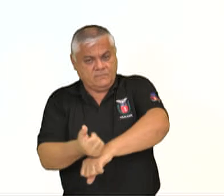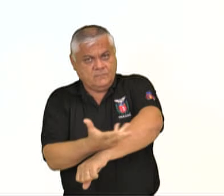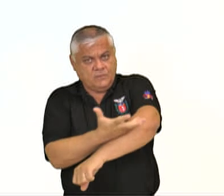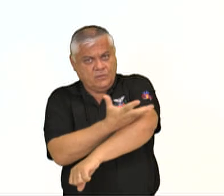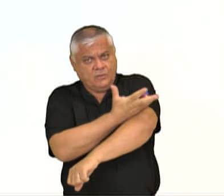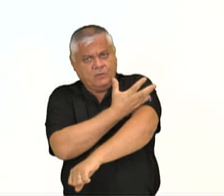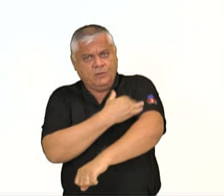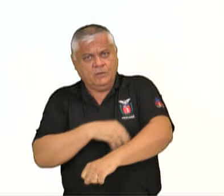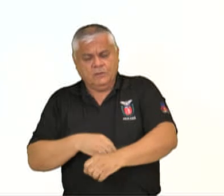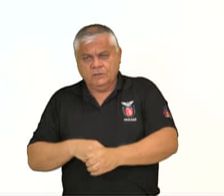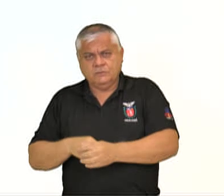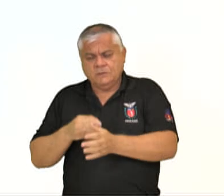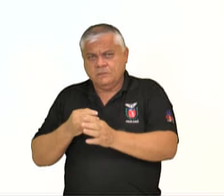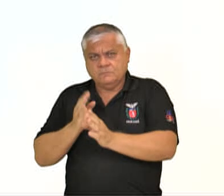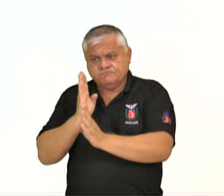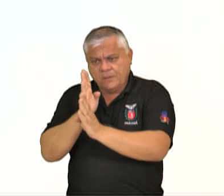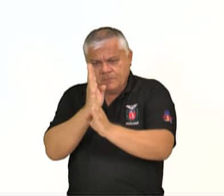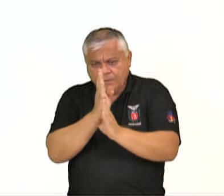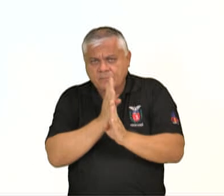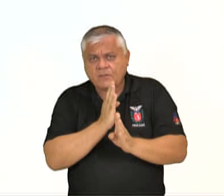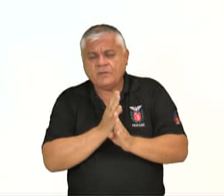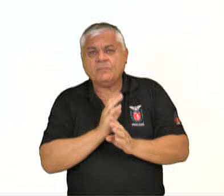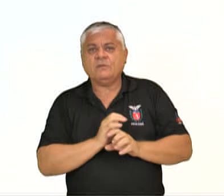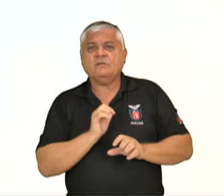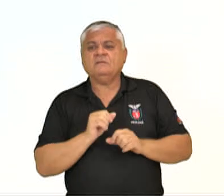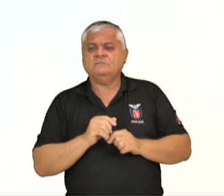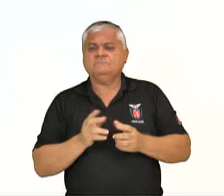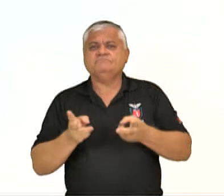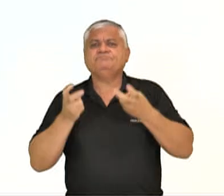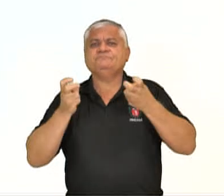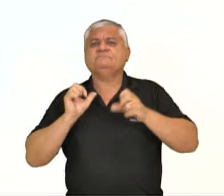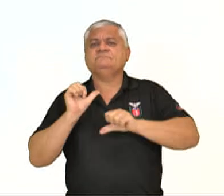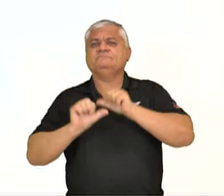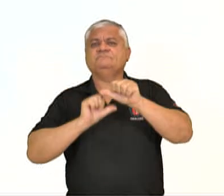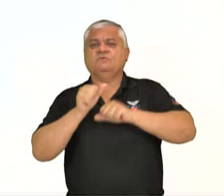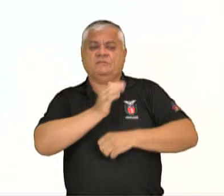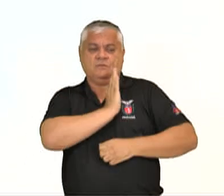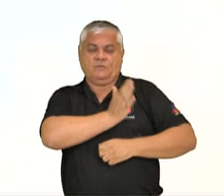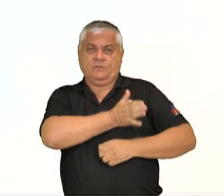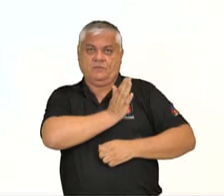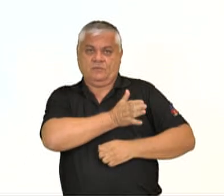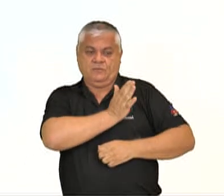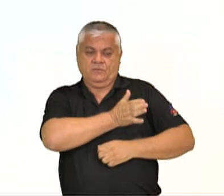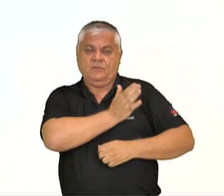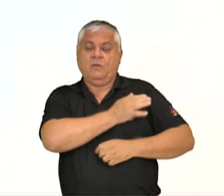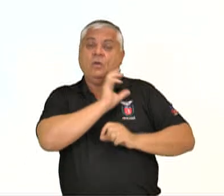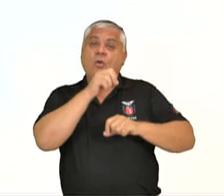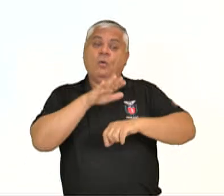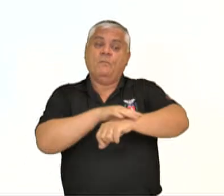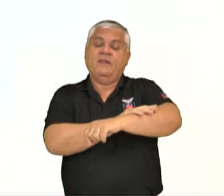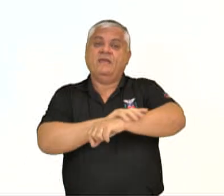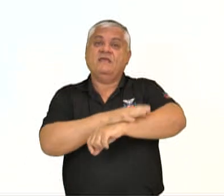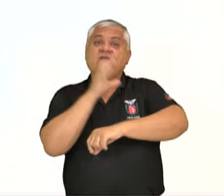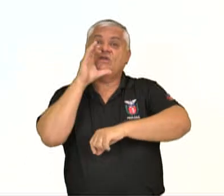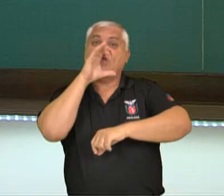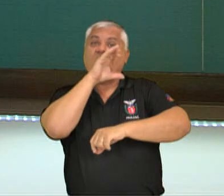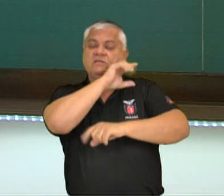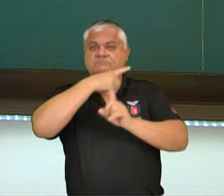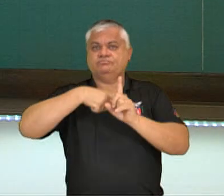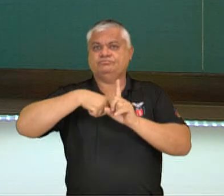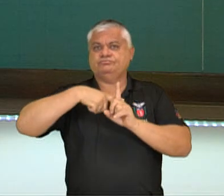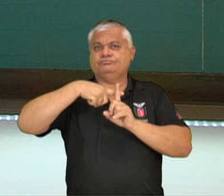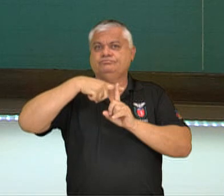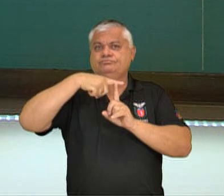testadas causam uma pequena alteração na frequência cardíaca ou na temperatura da pele, como eu mostrei para vocês.